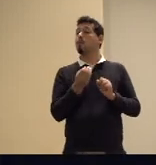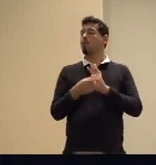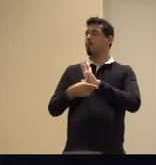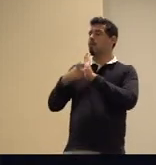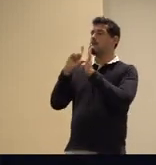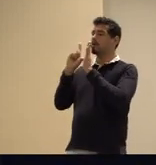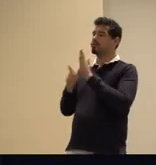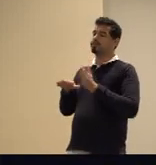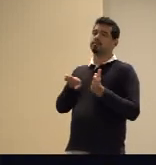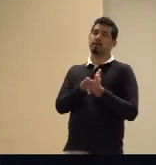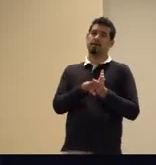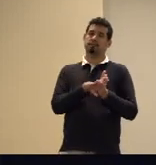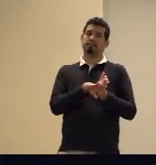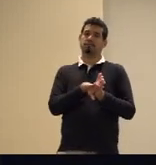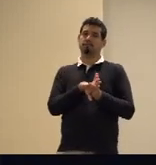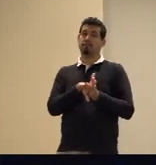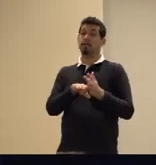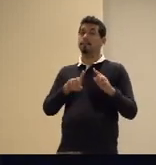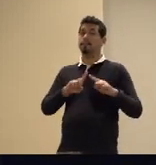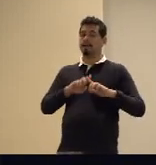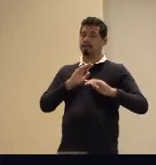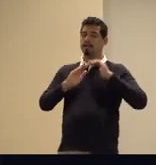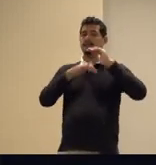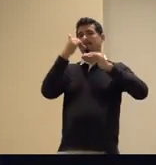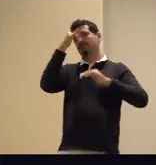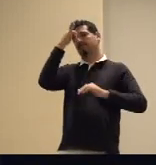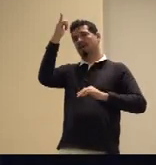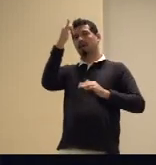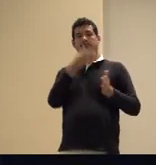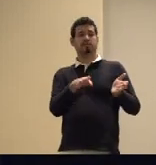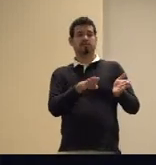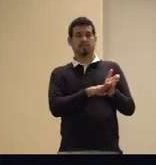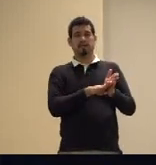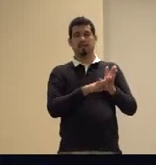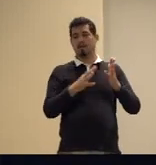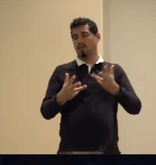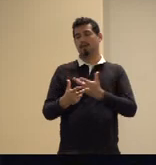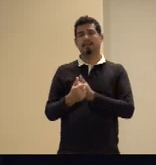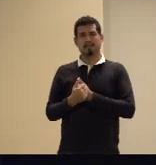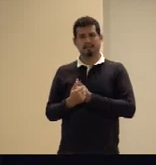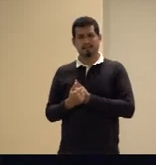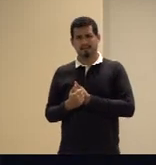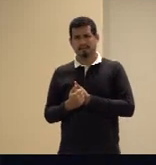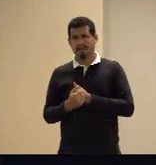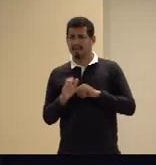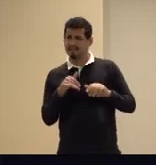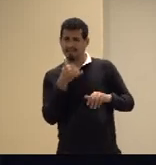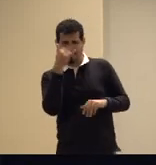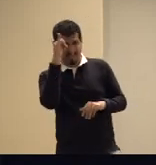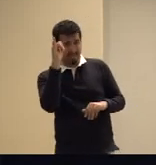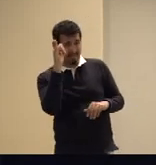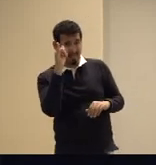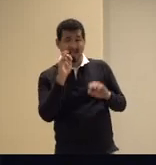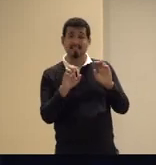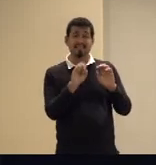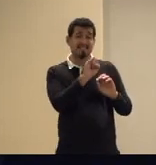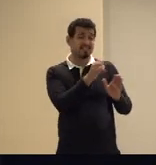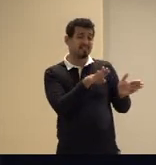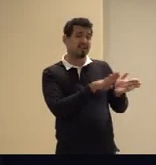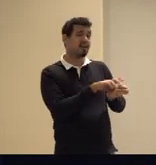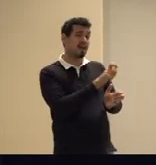chegada, e, para tanto, tem a condição de evitar que elas cheguem ao acolhimento. Uma vez chegando ao